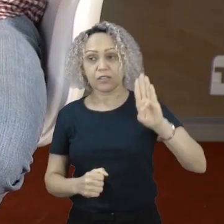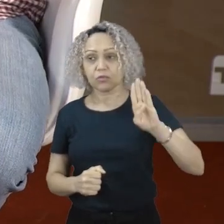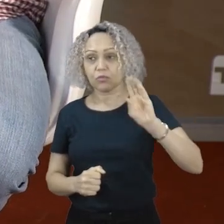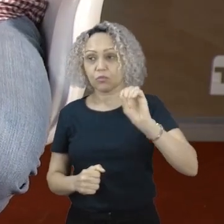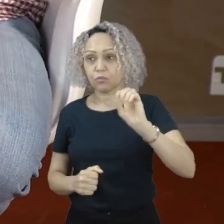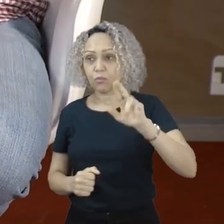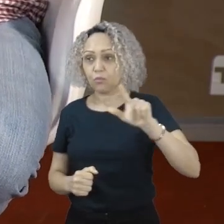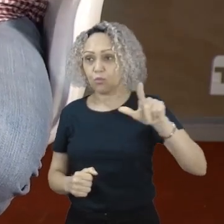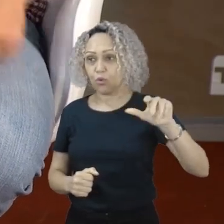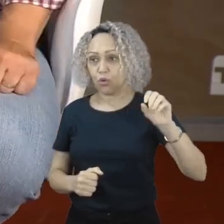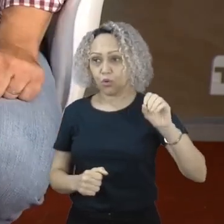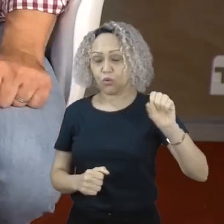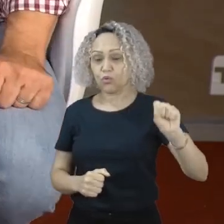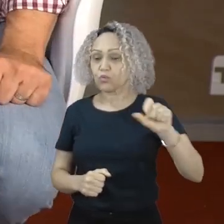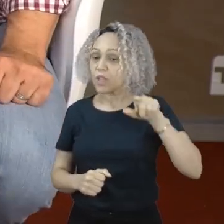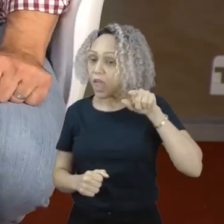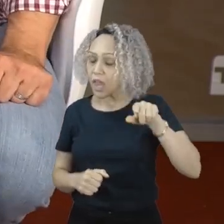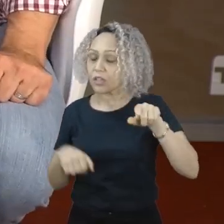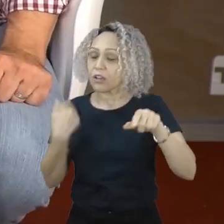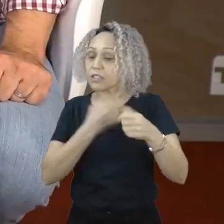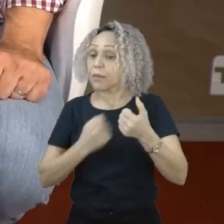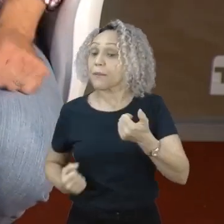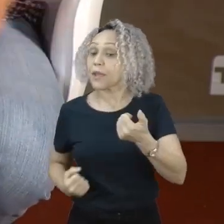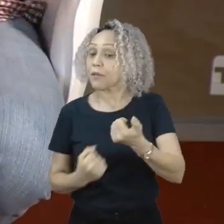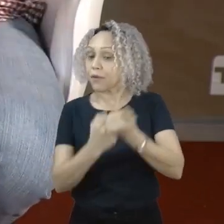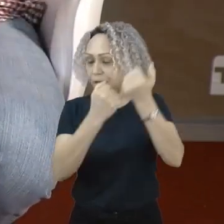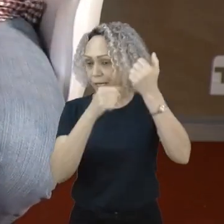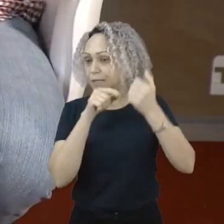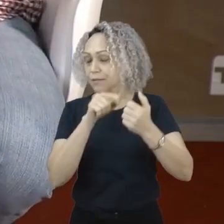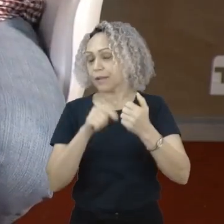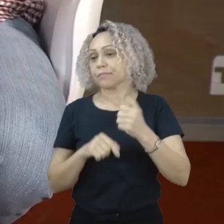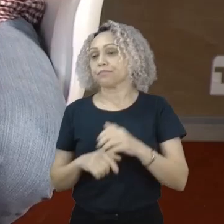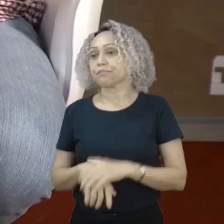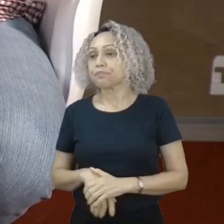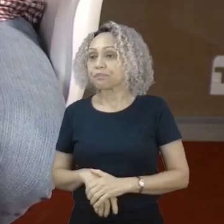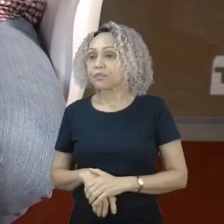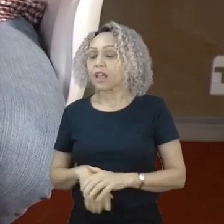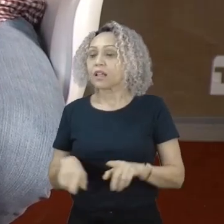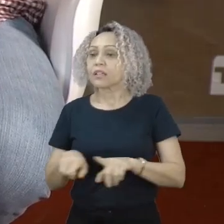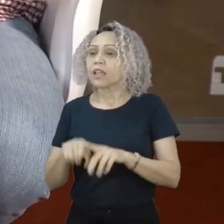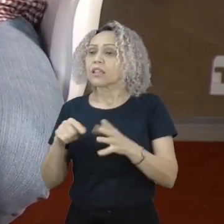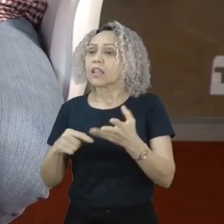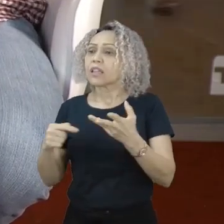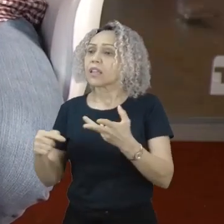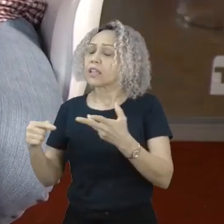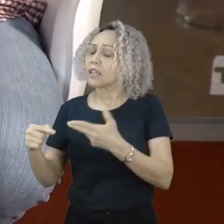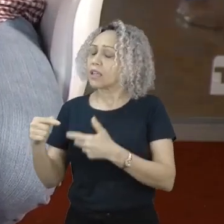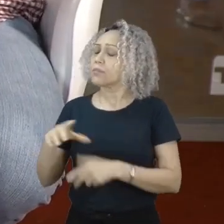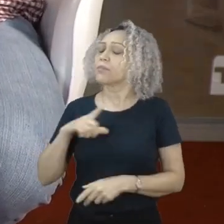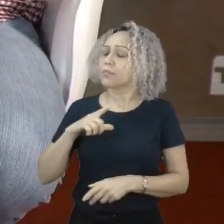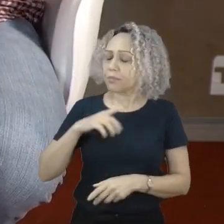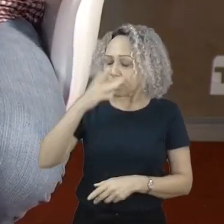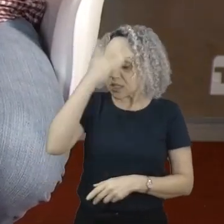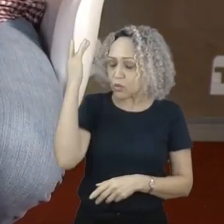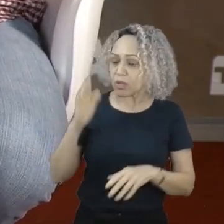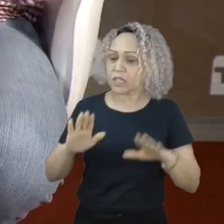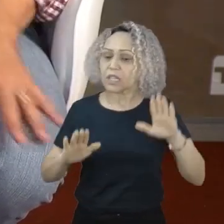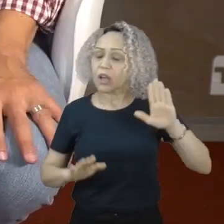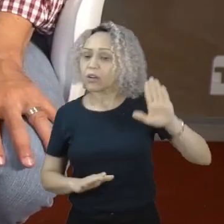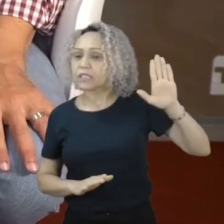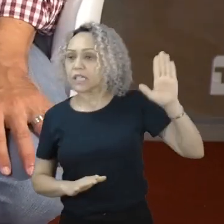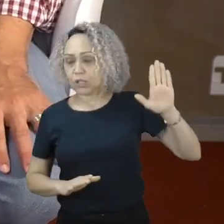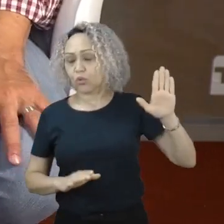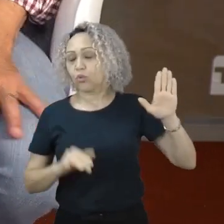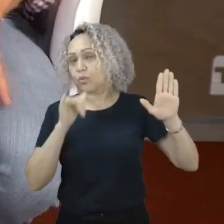o deputado Alencar, é nosso pré-candidato em Guarulhos. Tem candidaturas que são pessoas que já foram prefeitos, estão voltando a disputar, como o